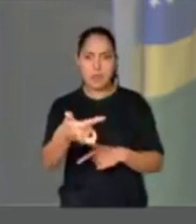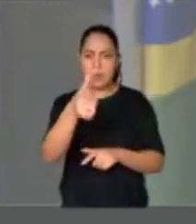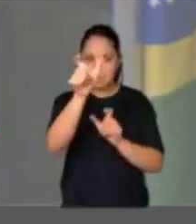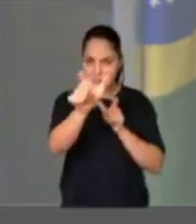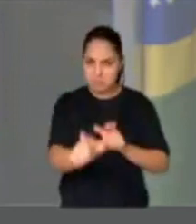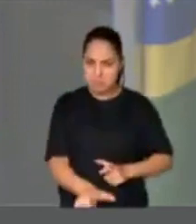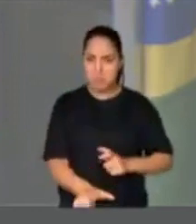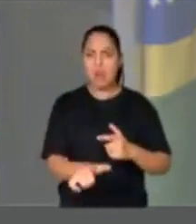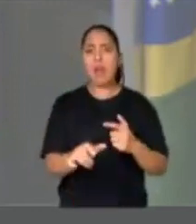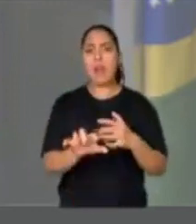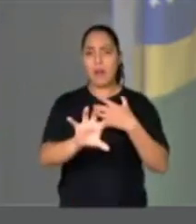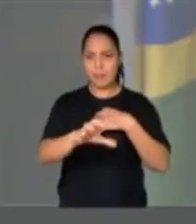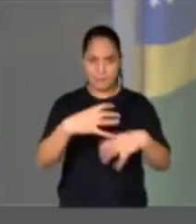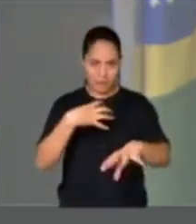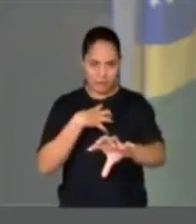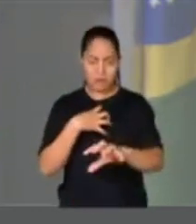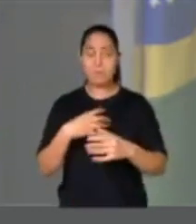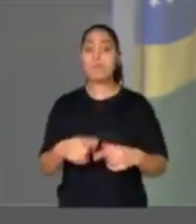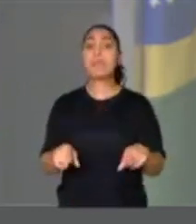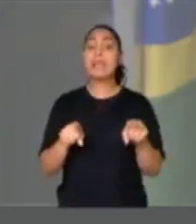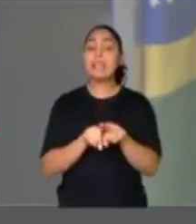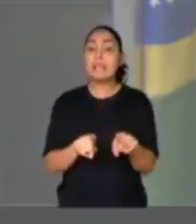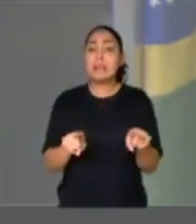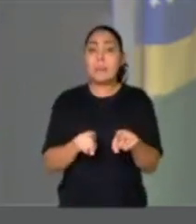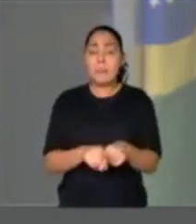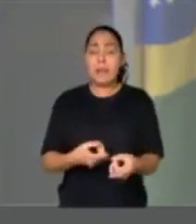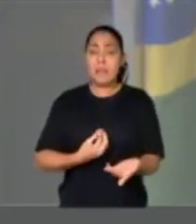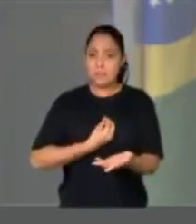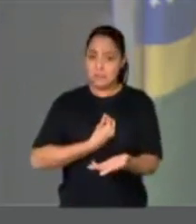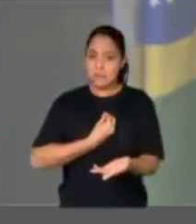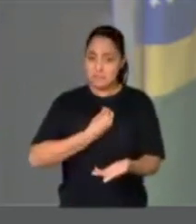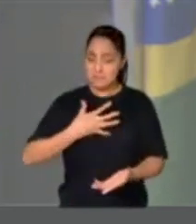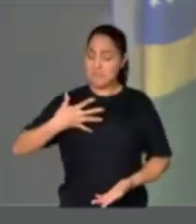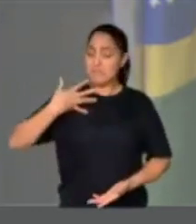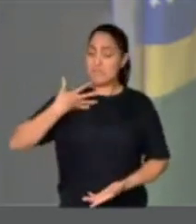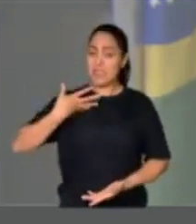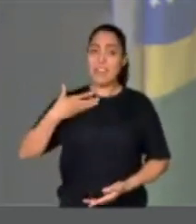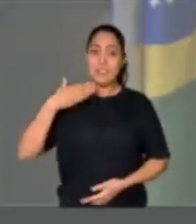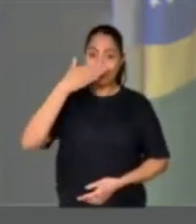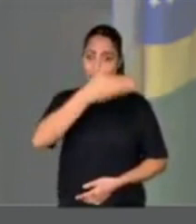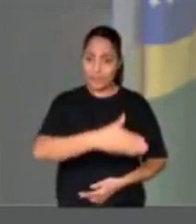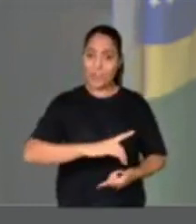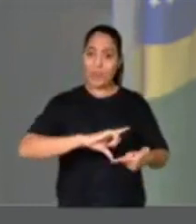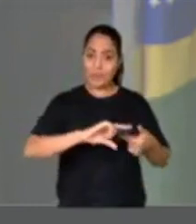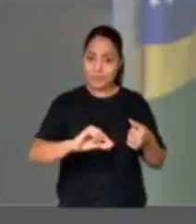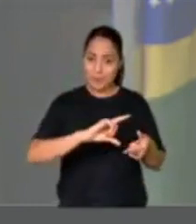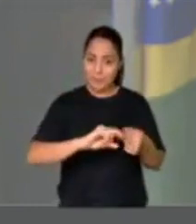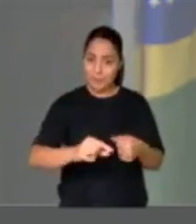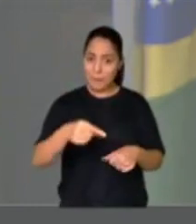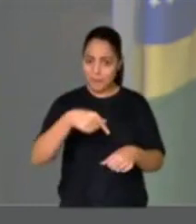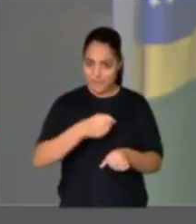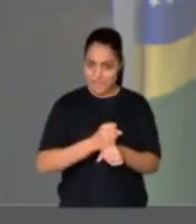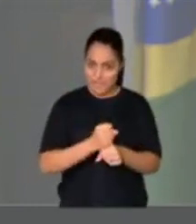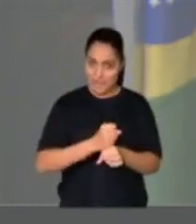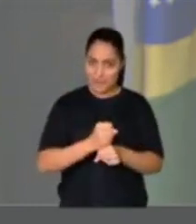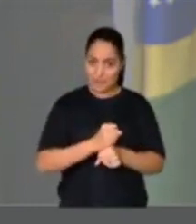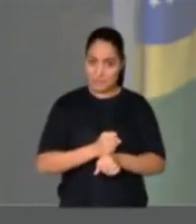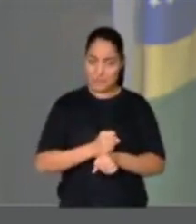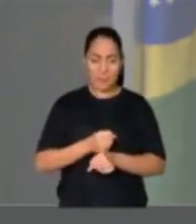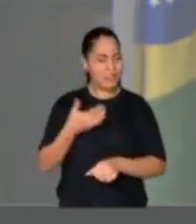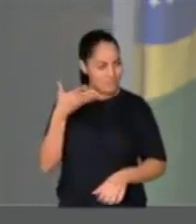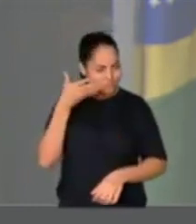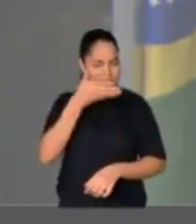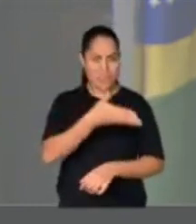do embaixador Yamada, visitar o Japão neste ano e conhecer de perto a